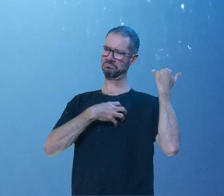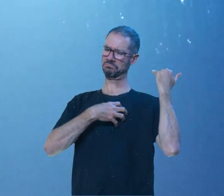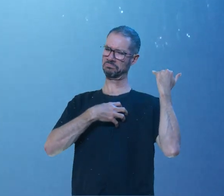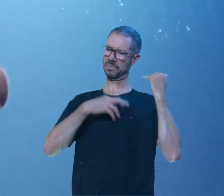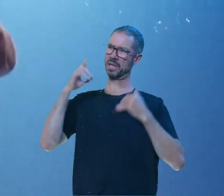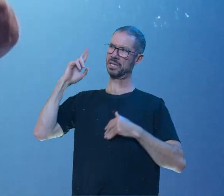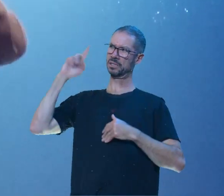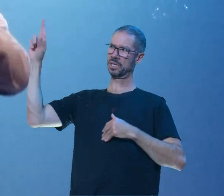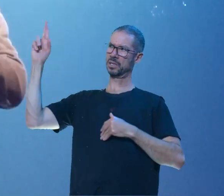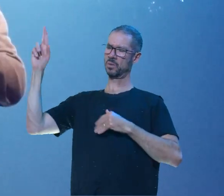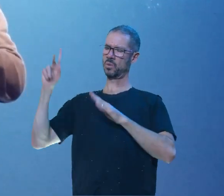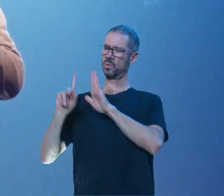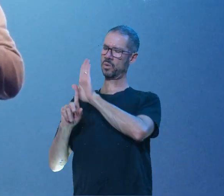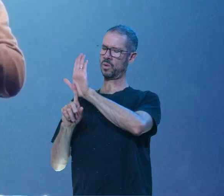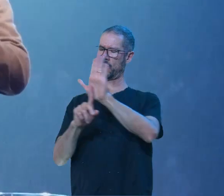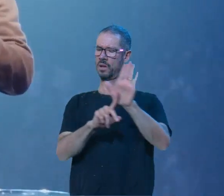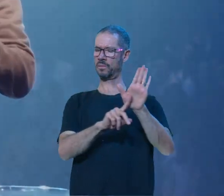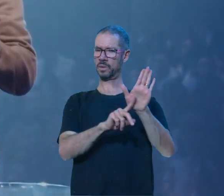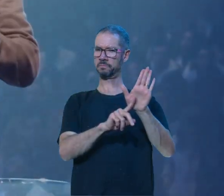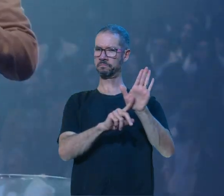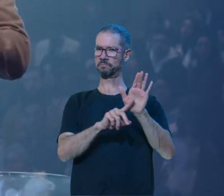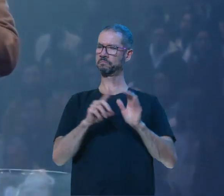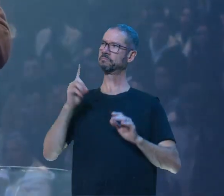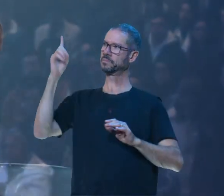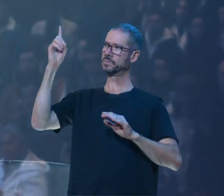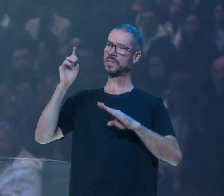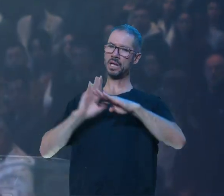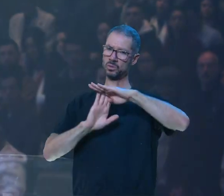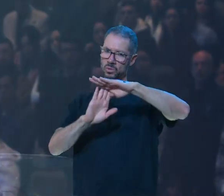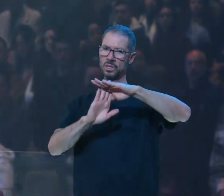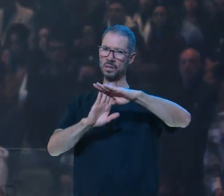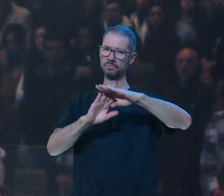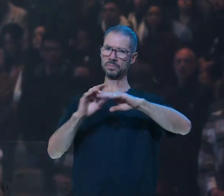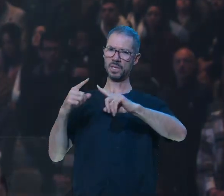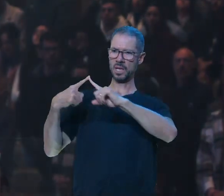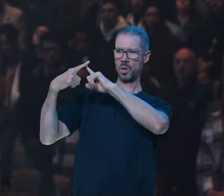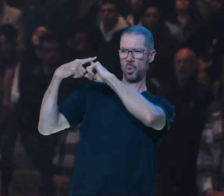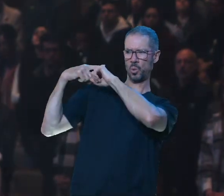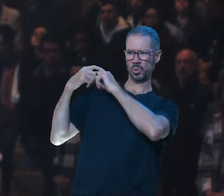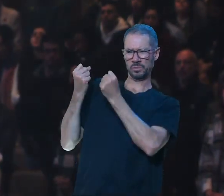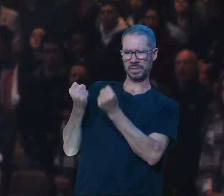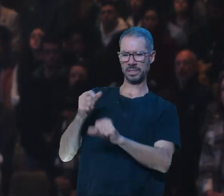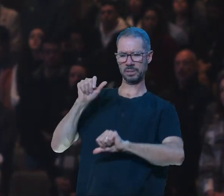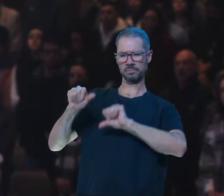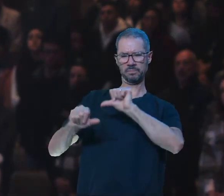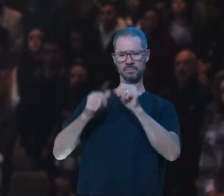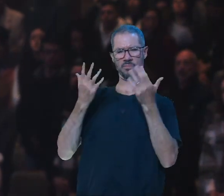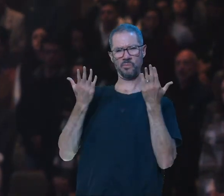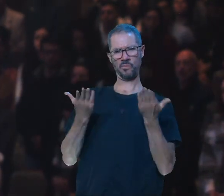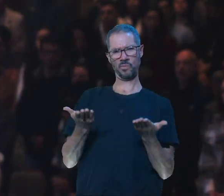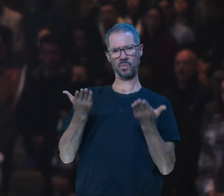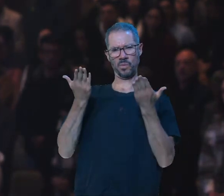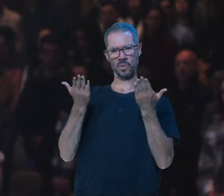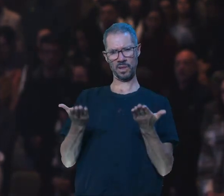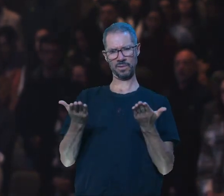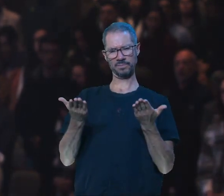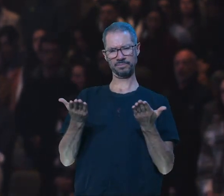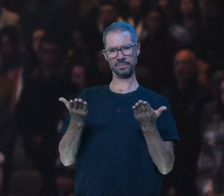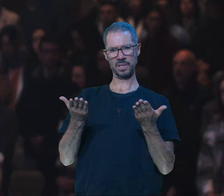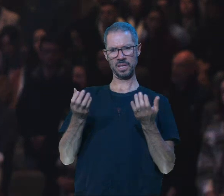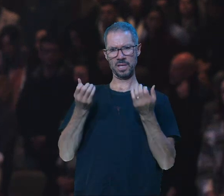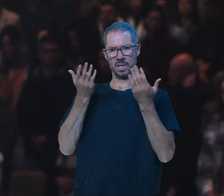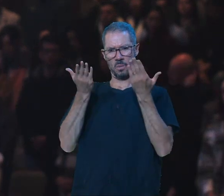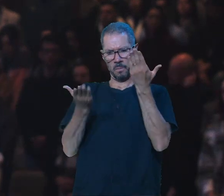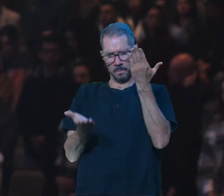o Senhor quer se revelar a você. Ele quer te ajudar a parar de carregar essa cruz pesada que você não tem que carregar. Porque o peso da cruz de Cristo,